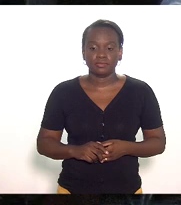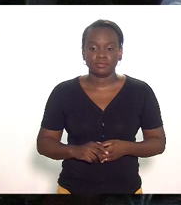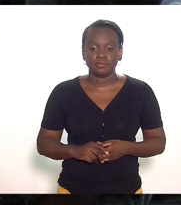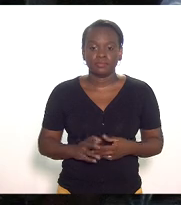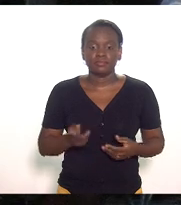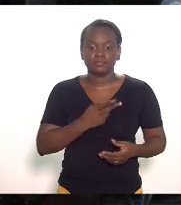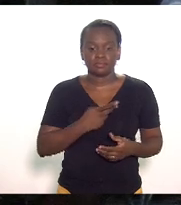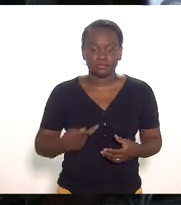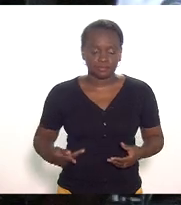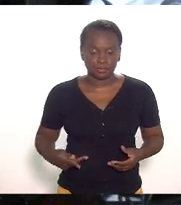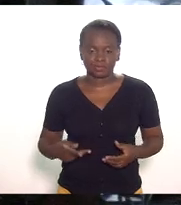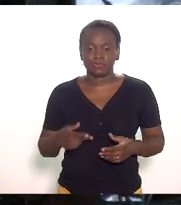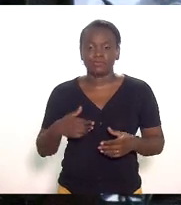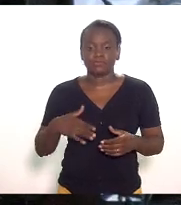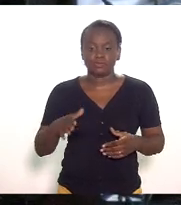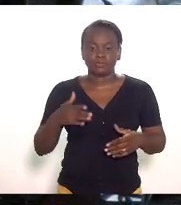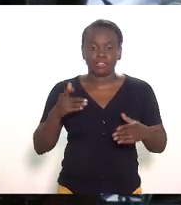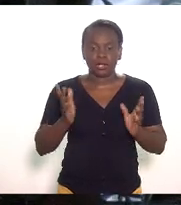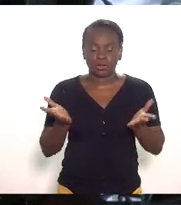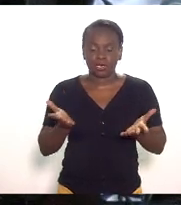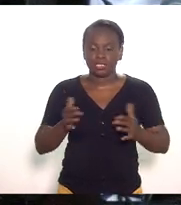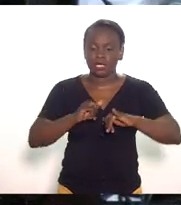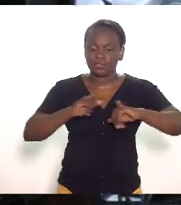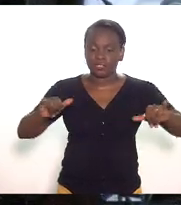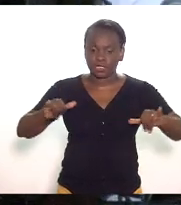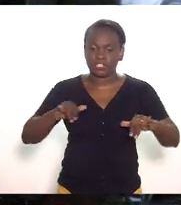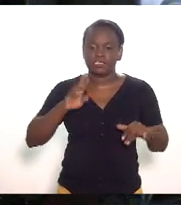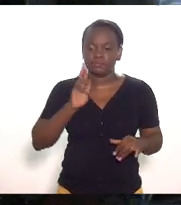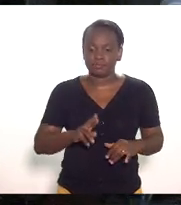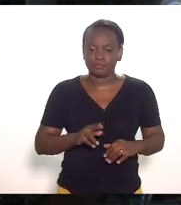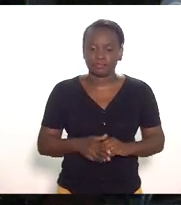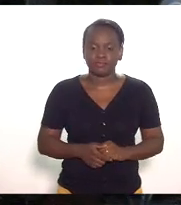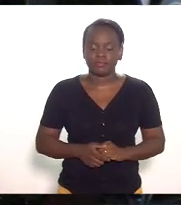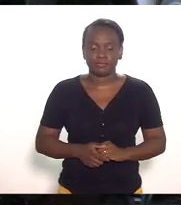a presidência vai proclamar o resultado.